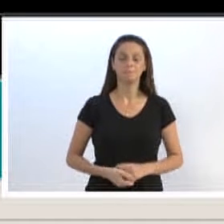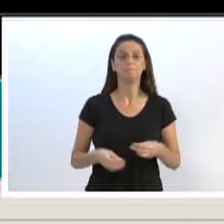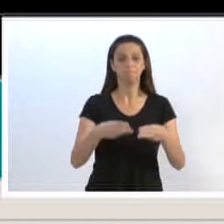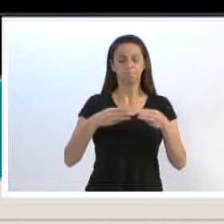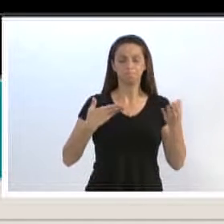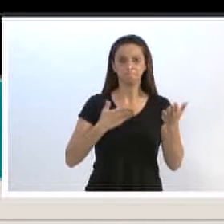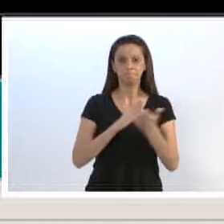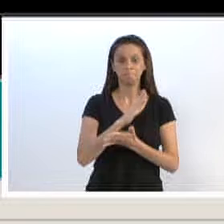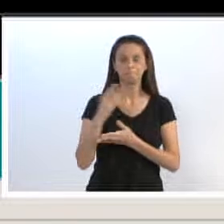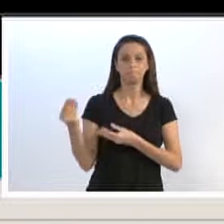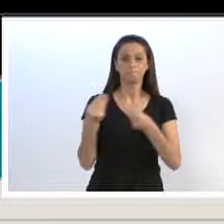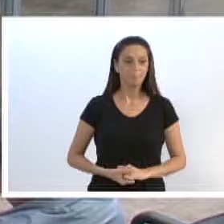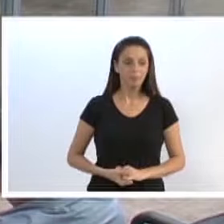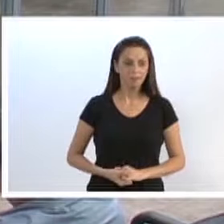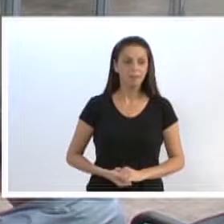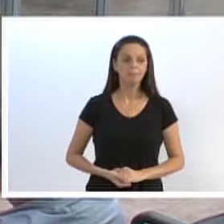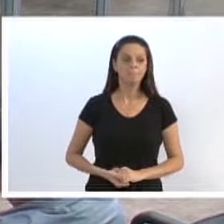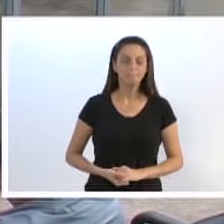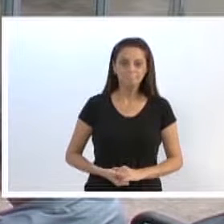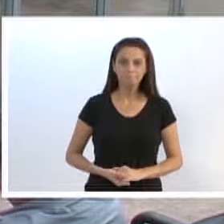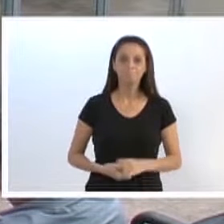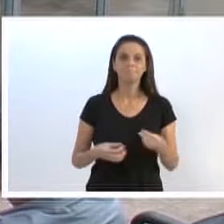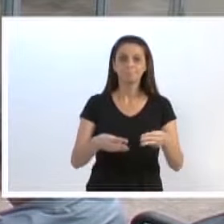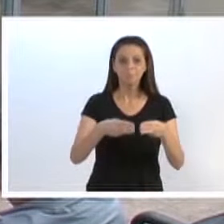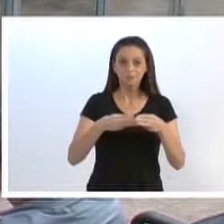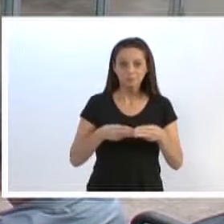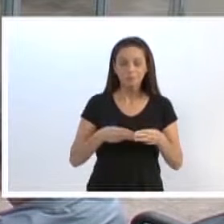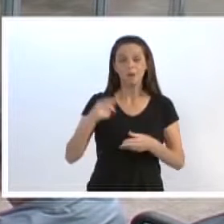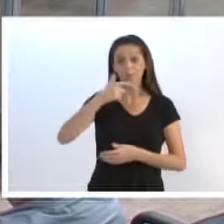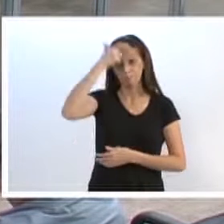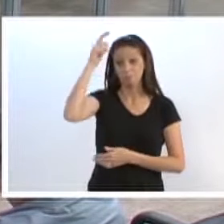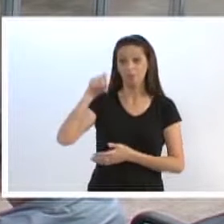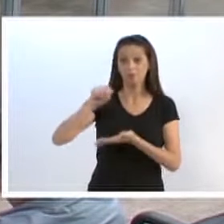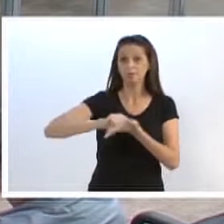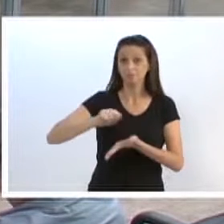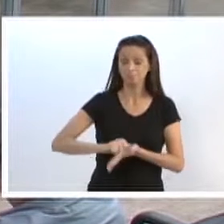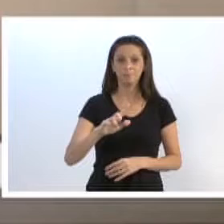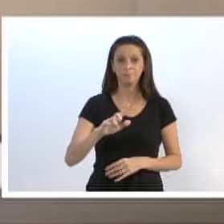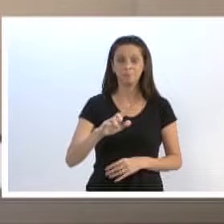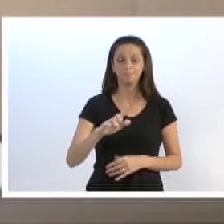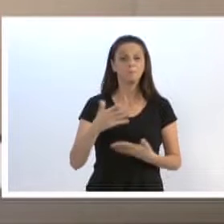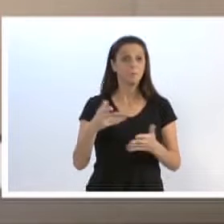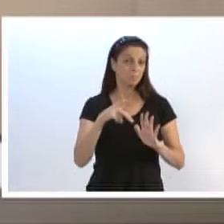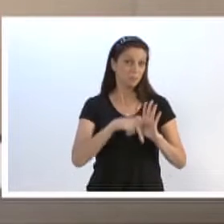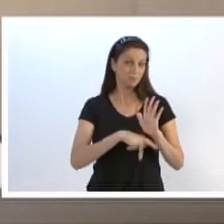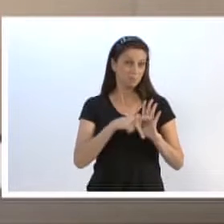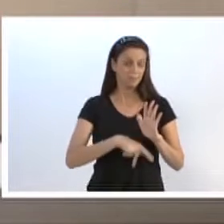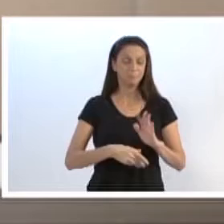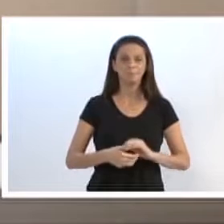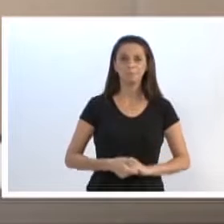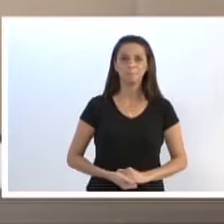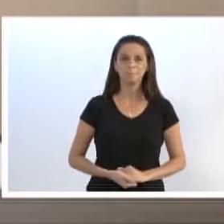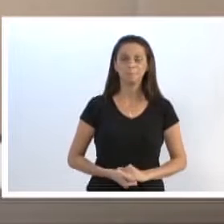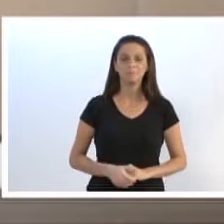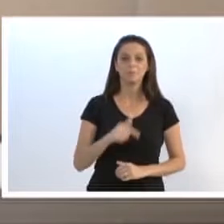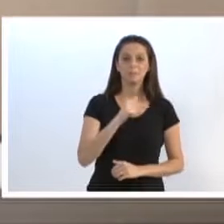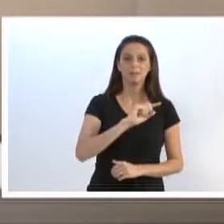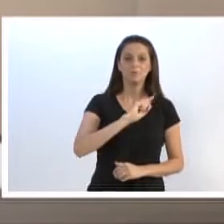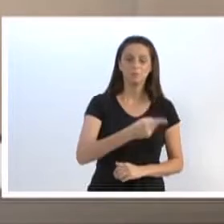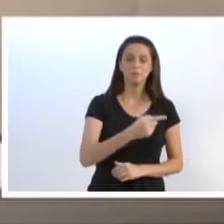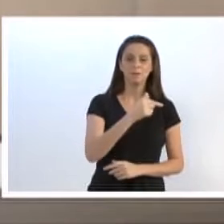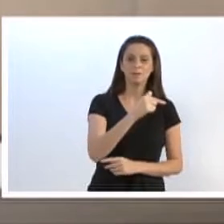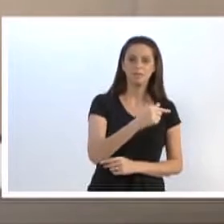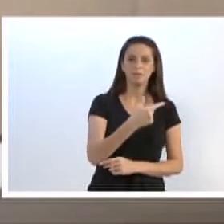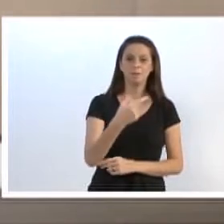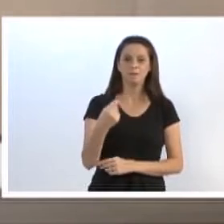emendas incorporadas, em segunda votação. O projeto estabelece a obrigatoriedade do controle de